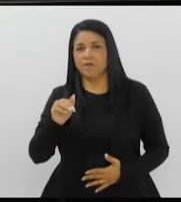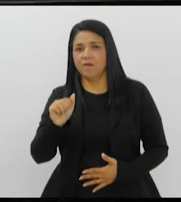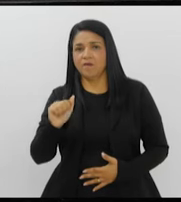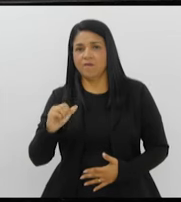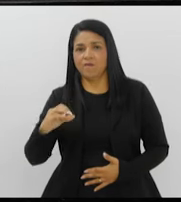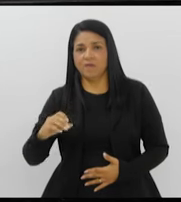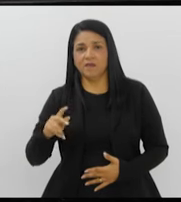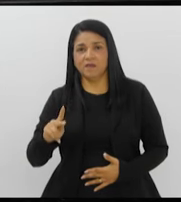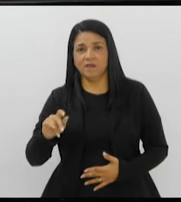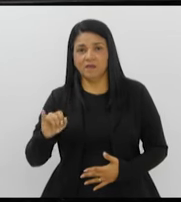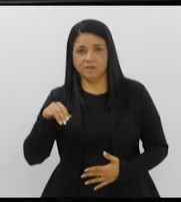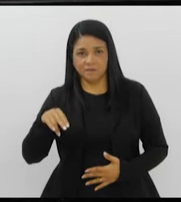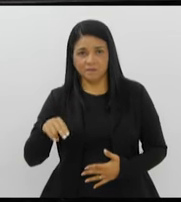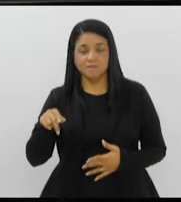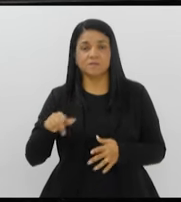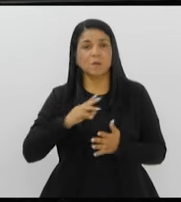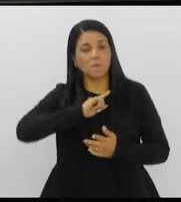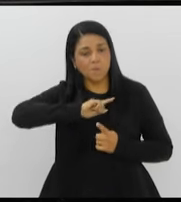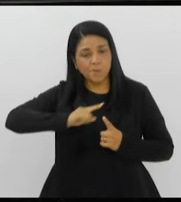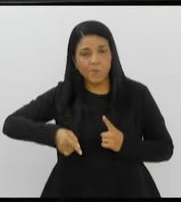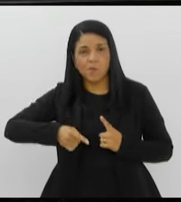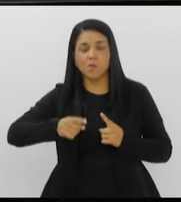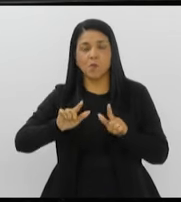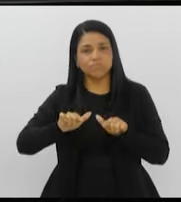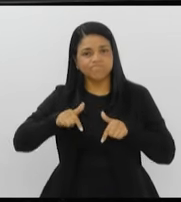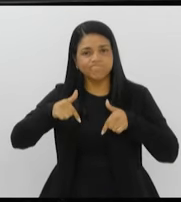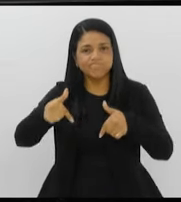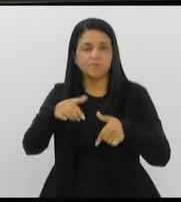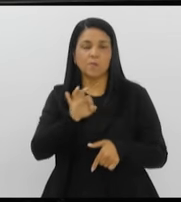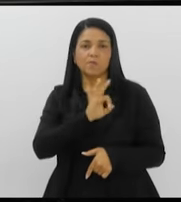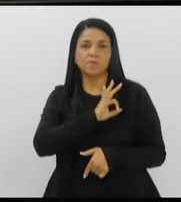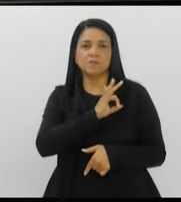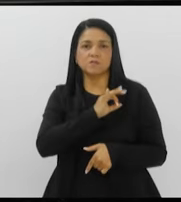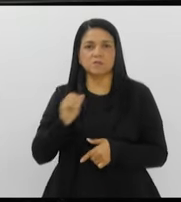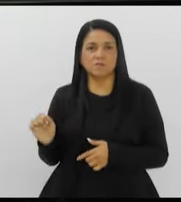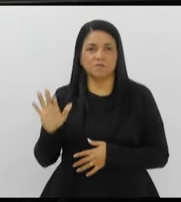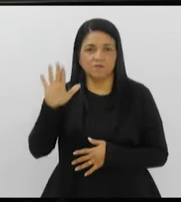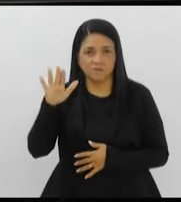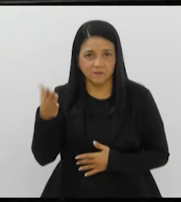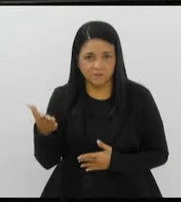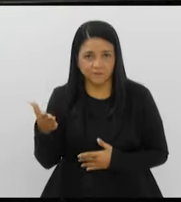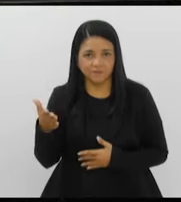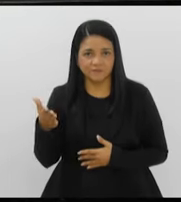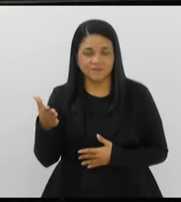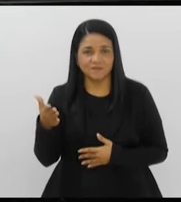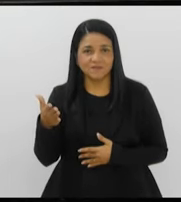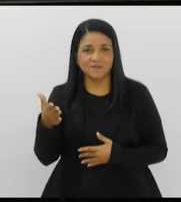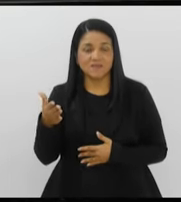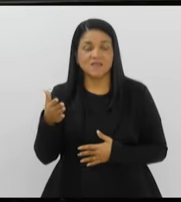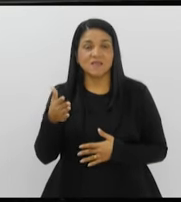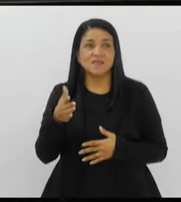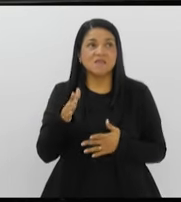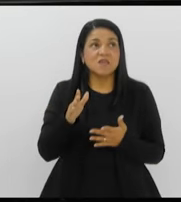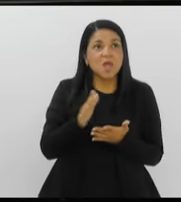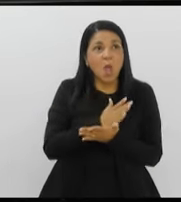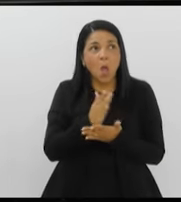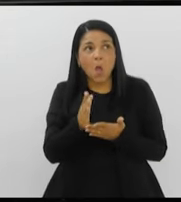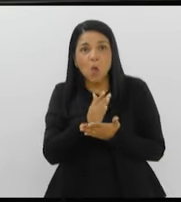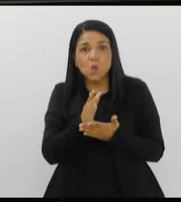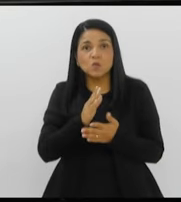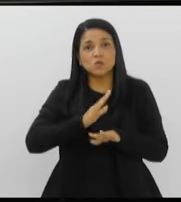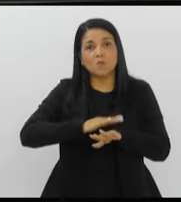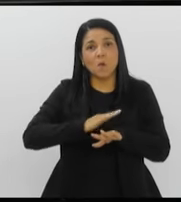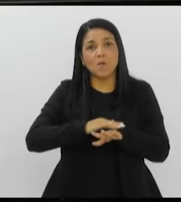que proibiu as operações policiais no estado do Rio de Janeiro, salvo nos casos excepcionais. E eu